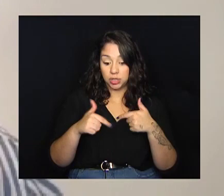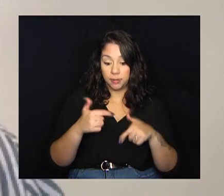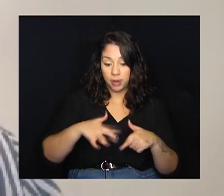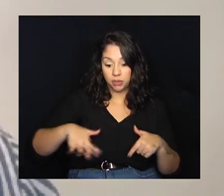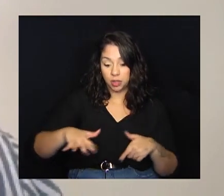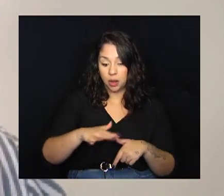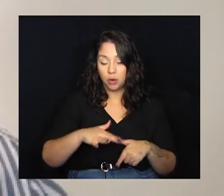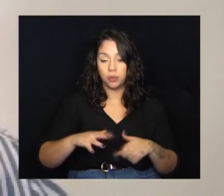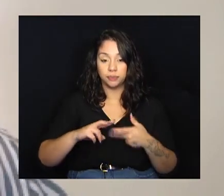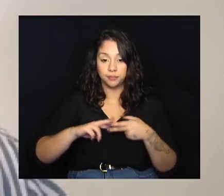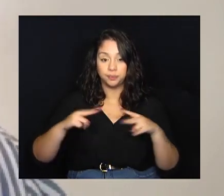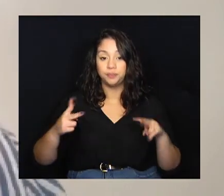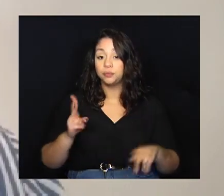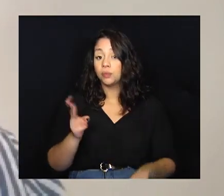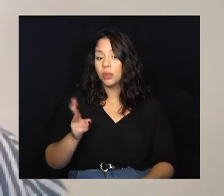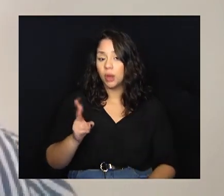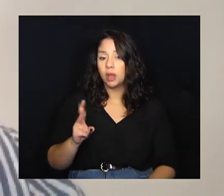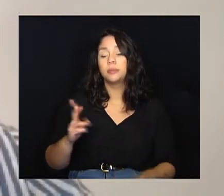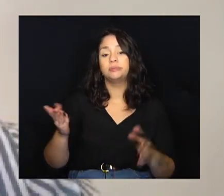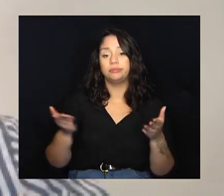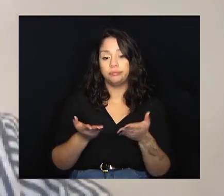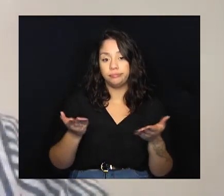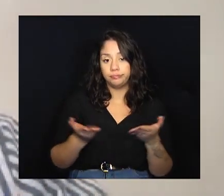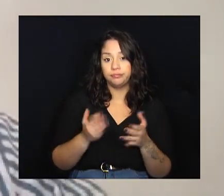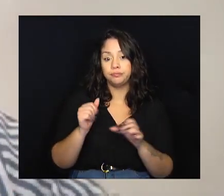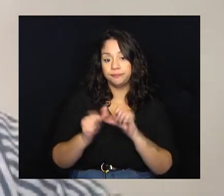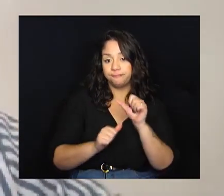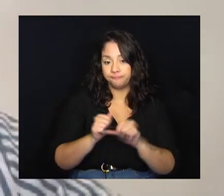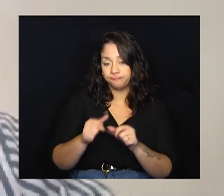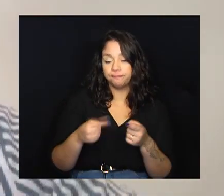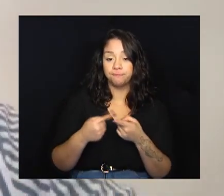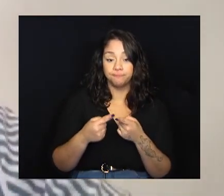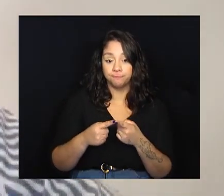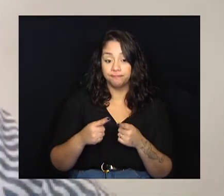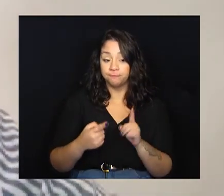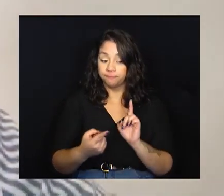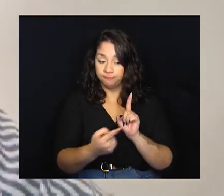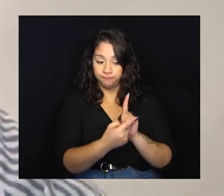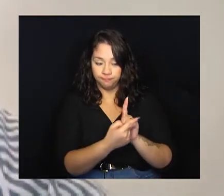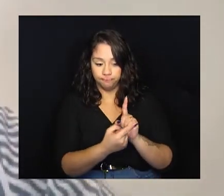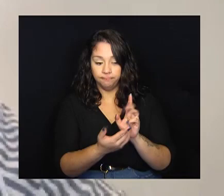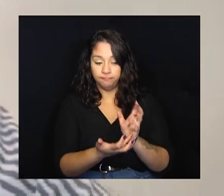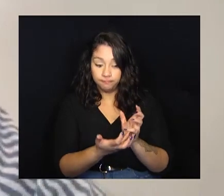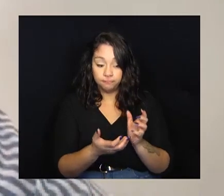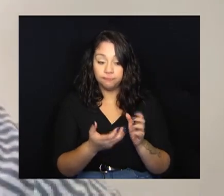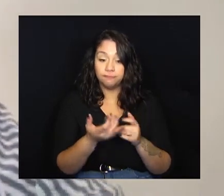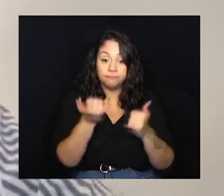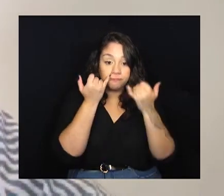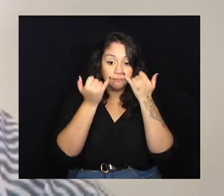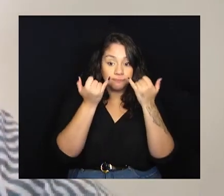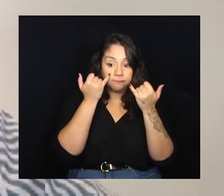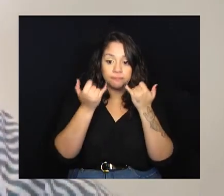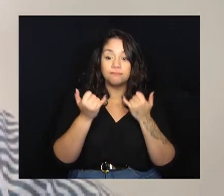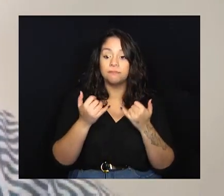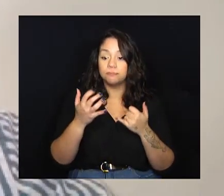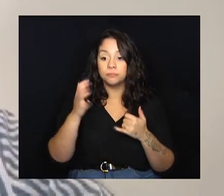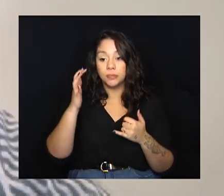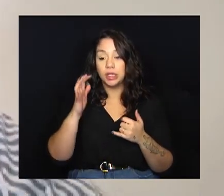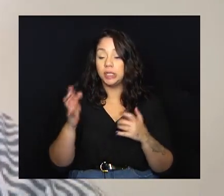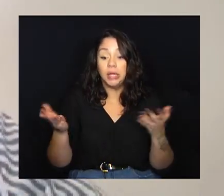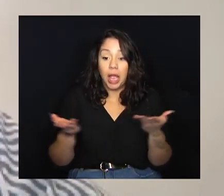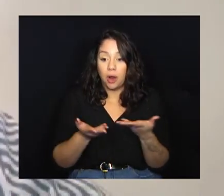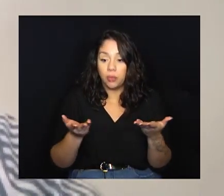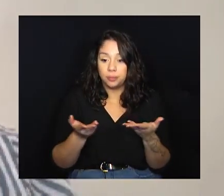genético estarem sempre se atualizando porque o paciente diante de nós ele quer o que ele quer informação processada e mais atualizada